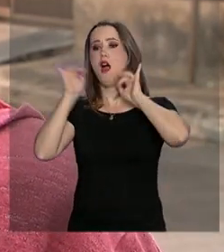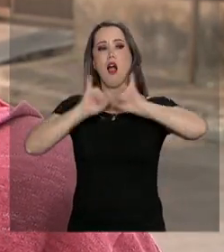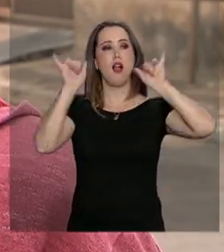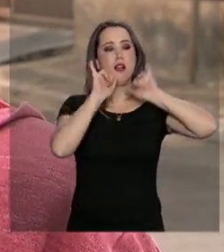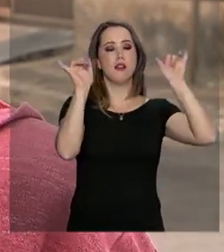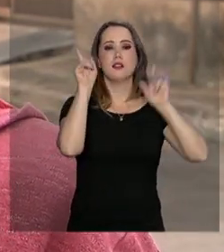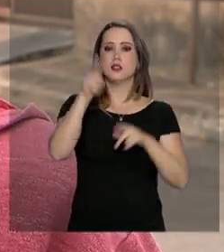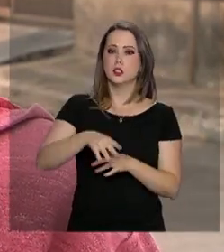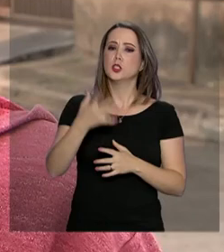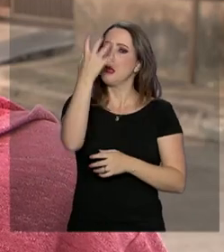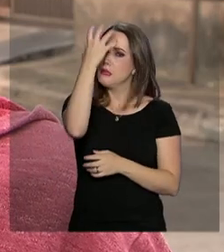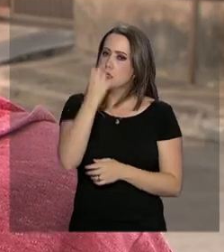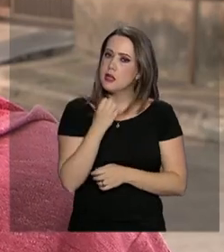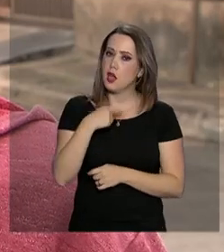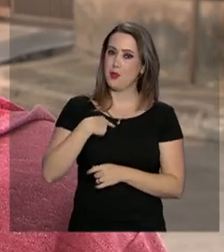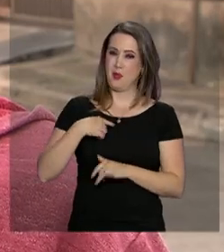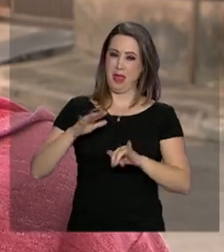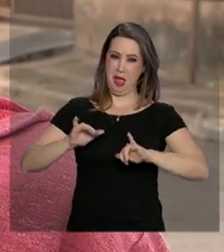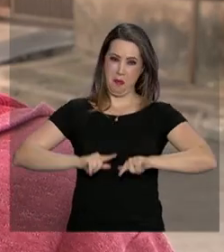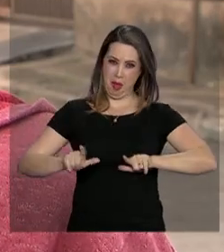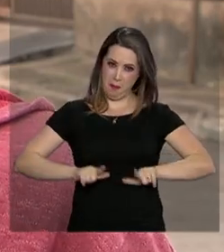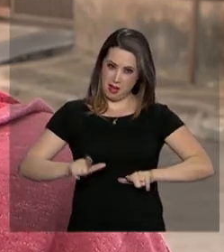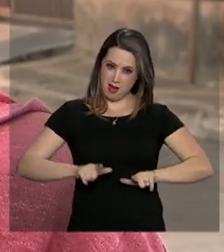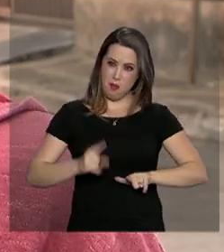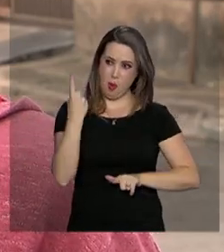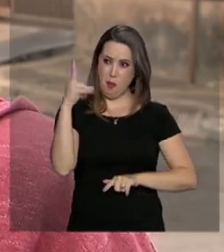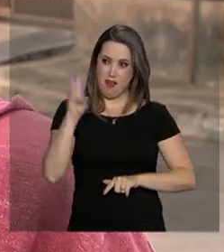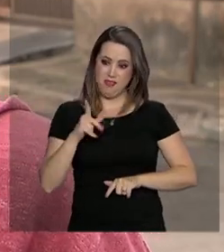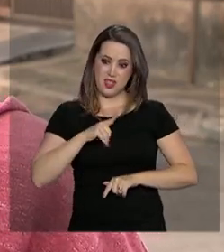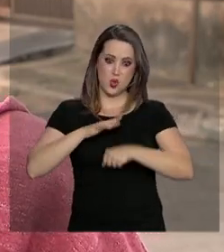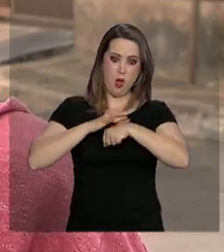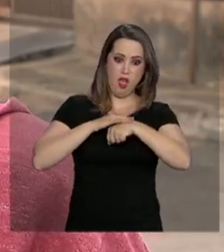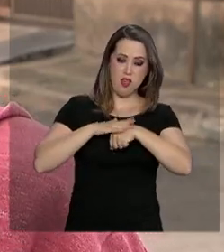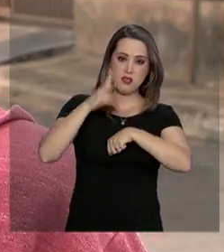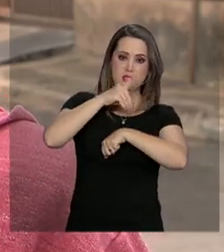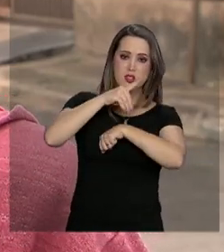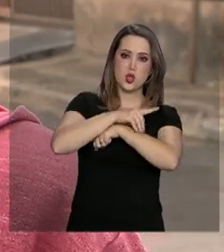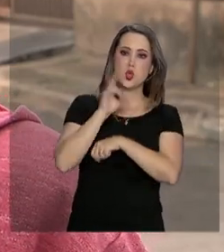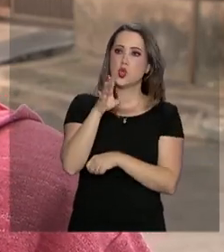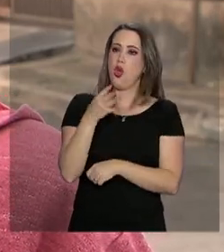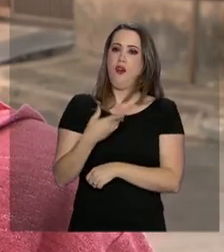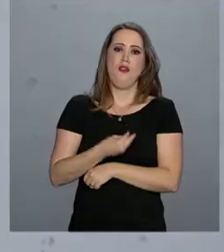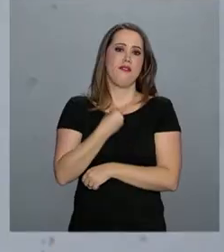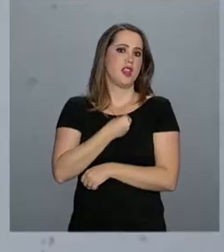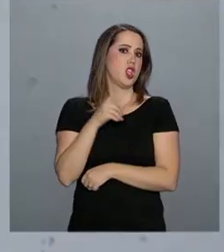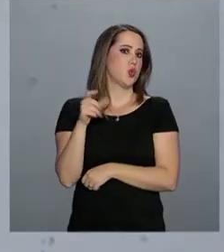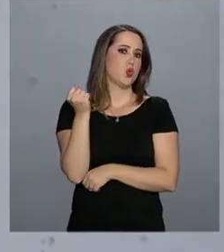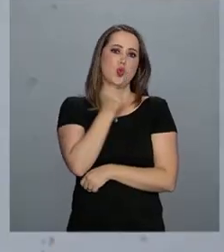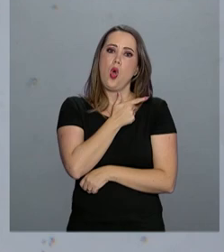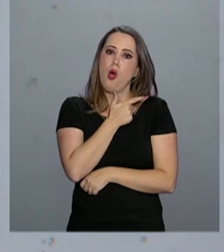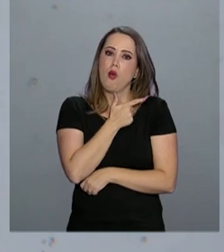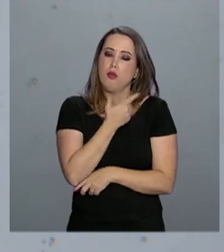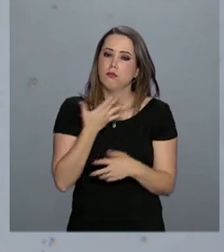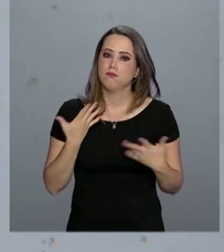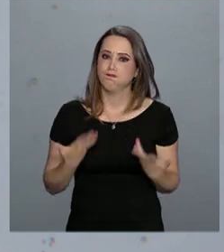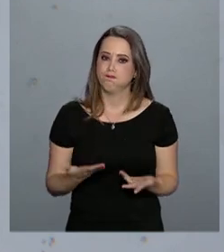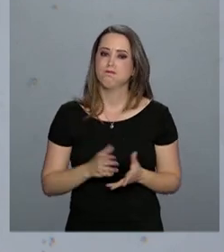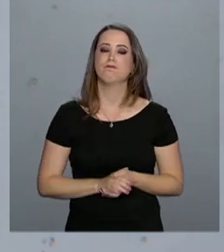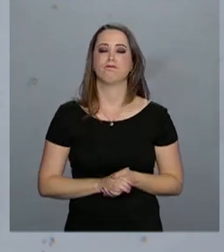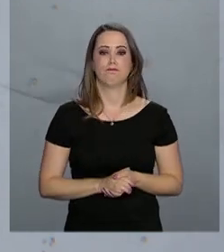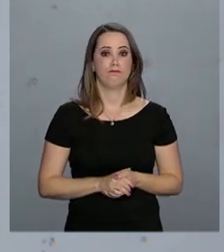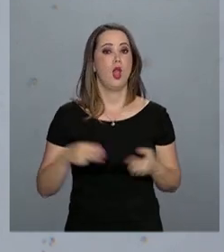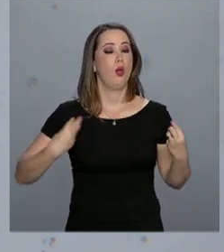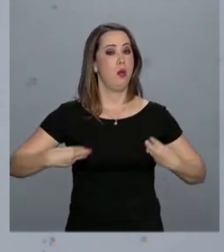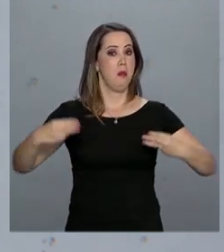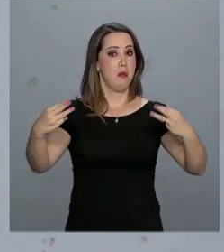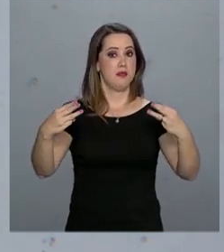acho muito sério porque minha filha pegou uma vez e o médico disse que eu só sobrevivemos software o ministério da saúde alerta que o